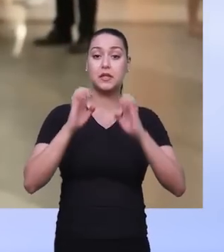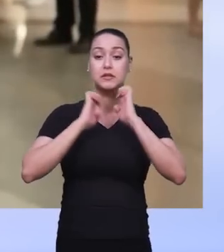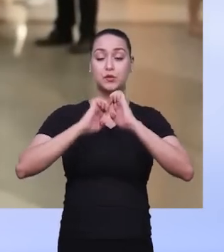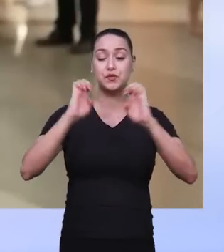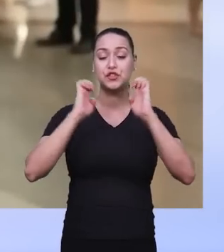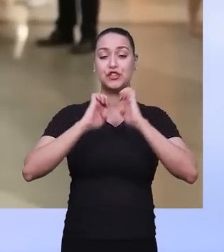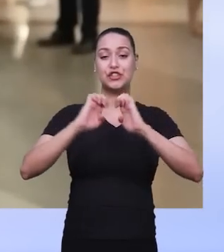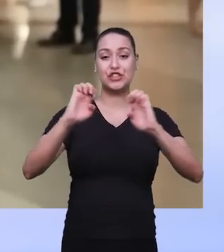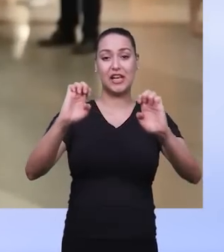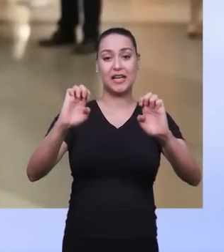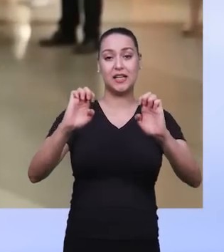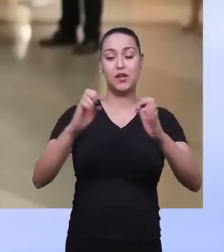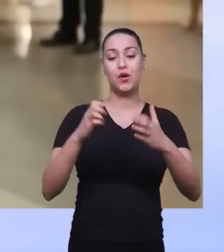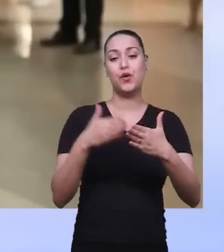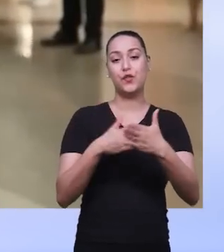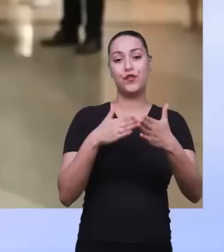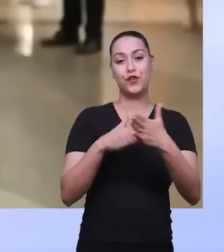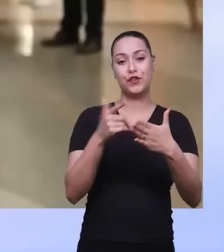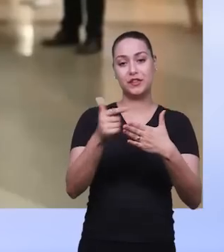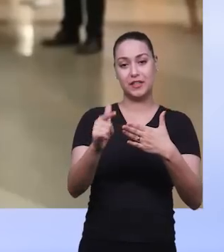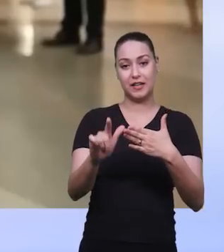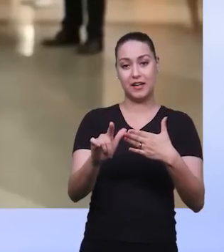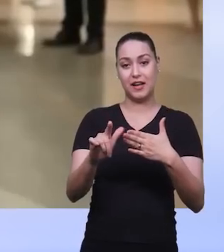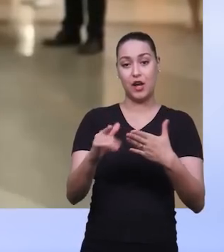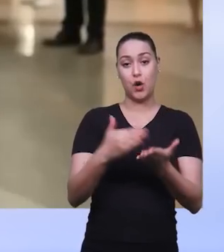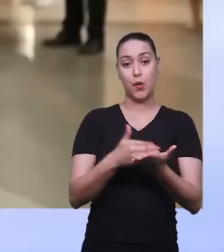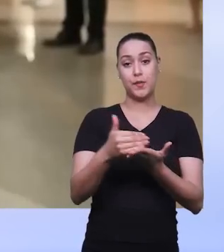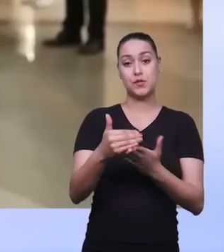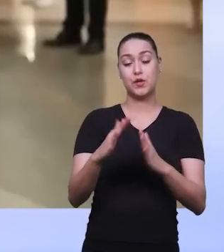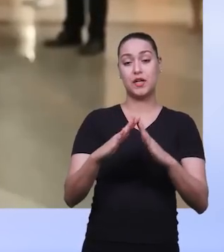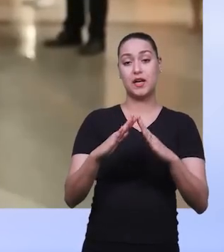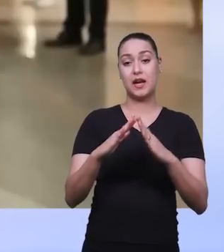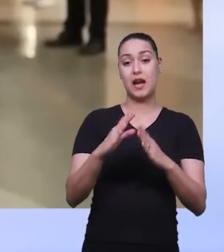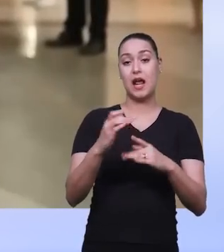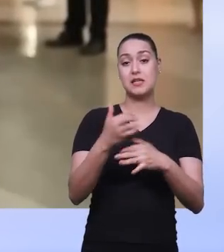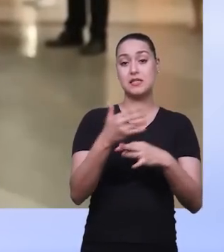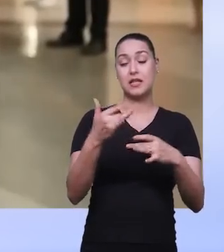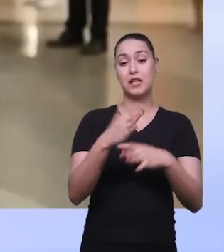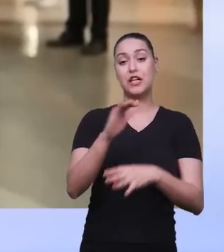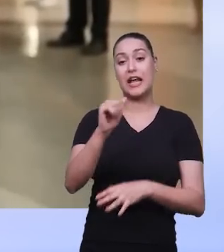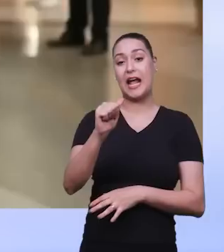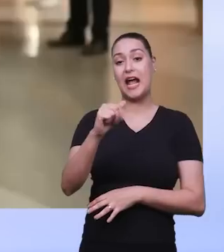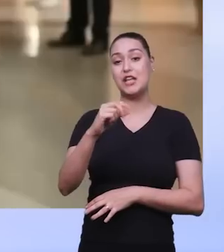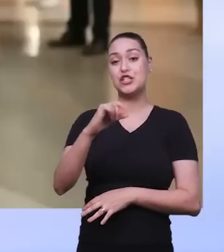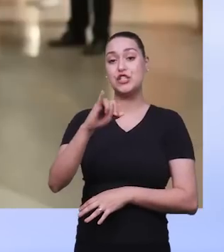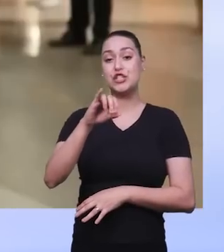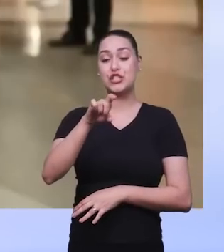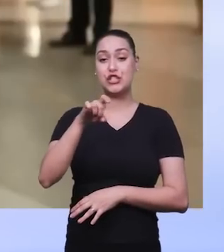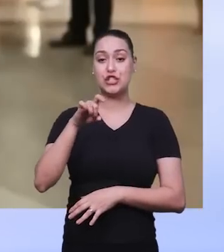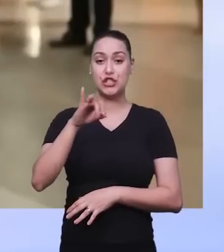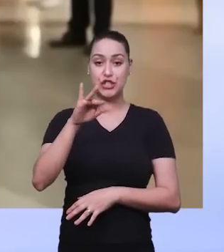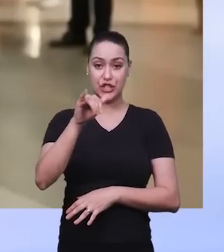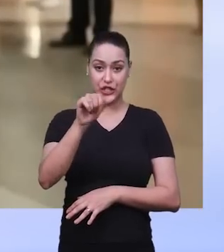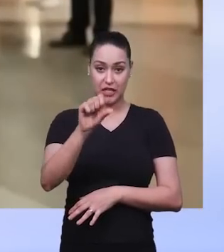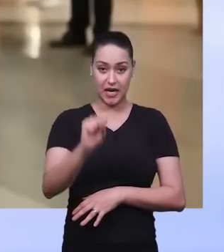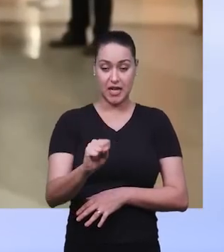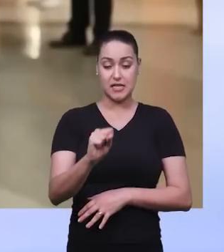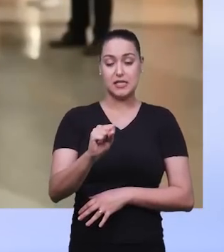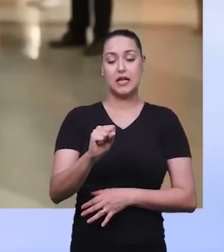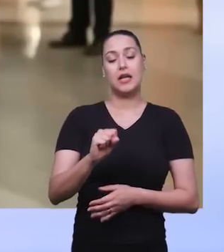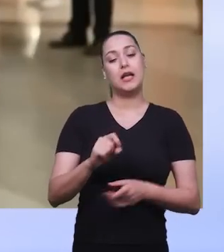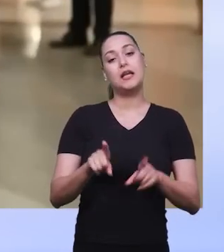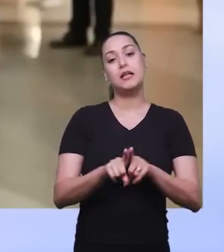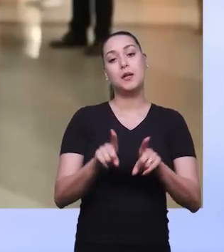do Evangelho Sem Fronteiras, que iniciou na cidade de Caxias e hoje trazemos a Timon, como